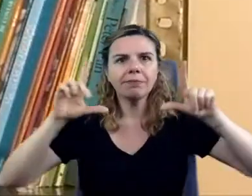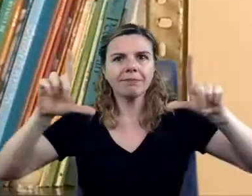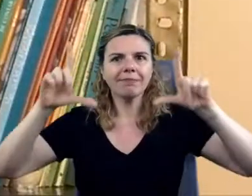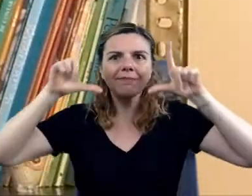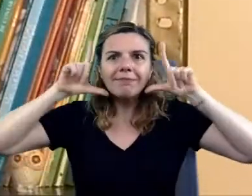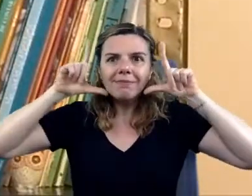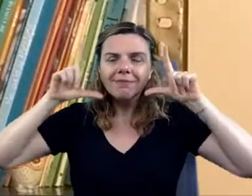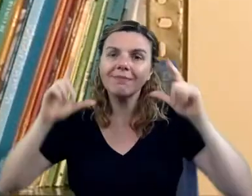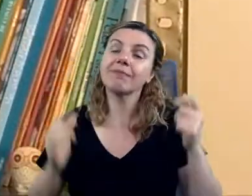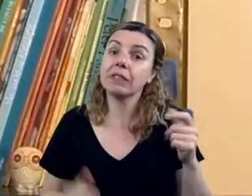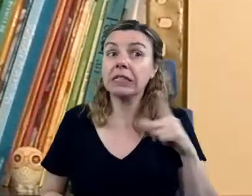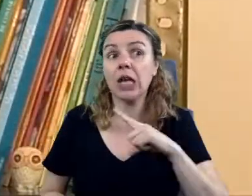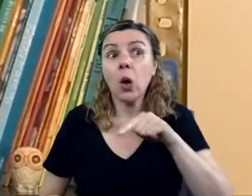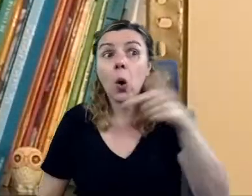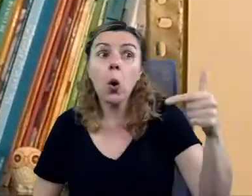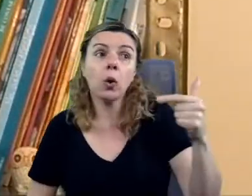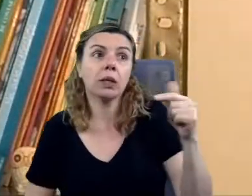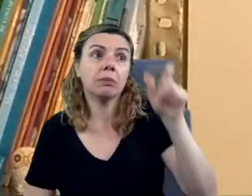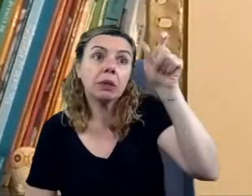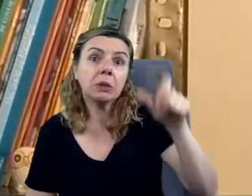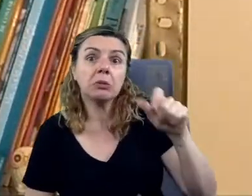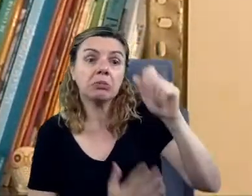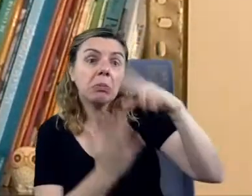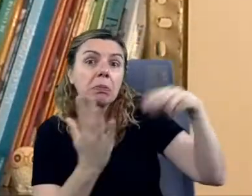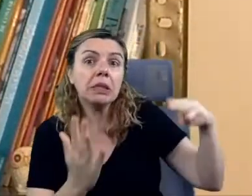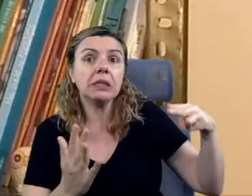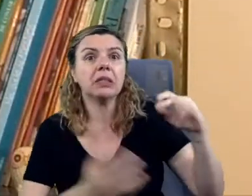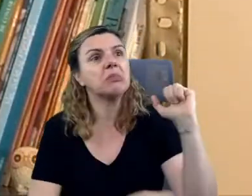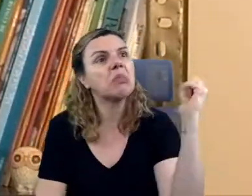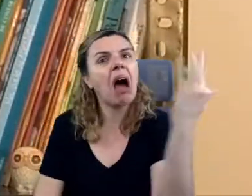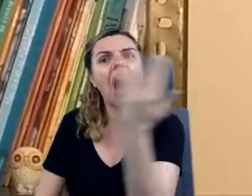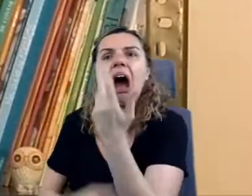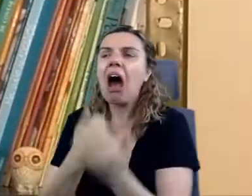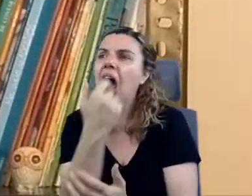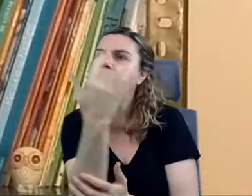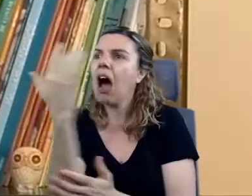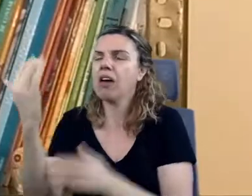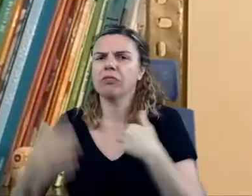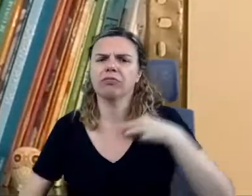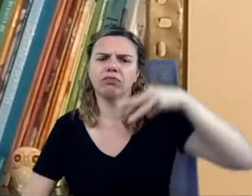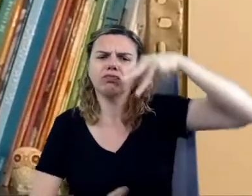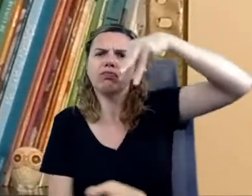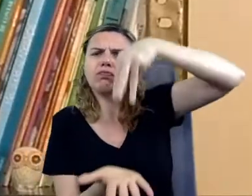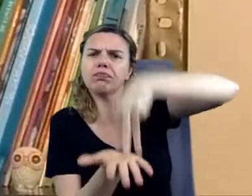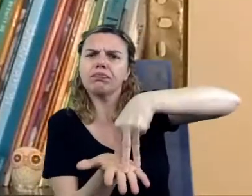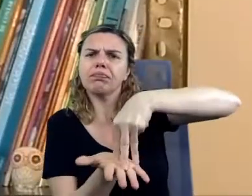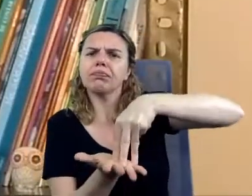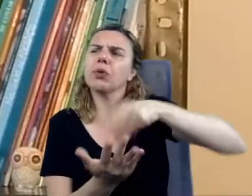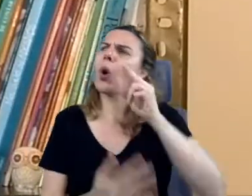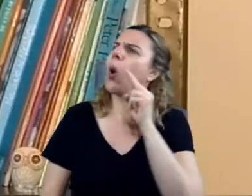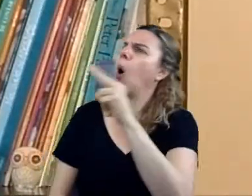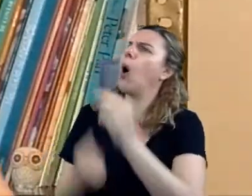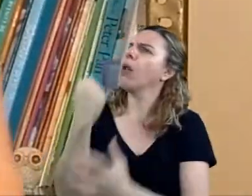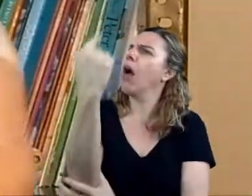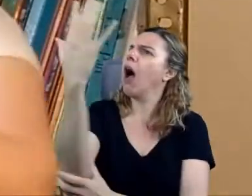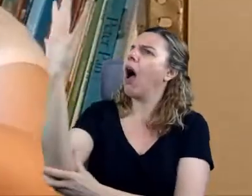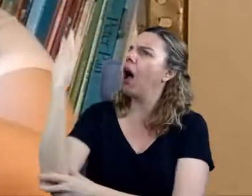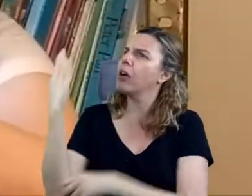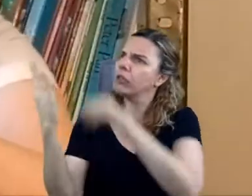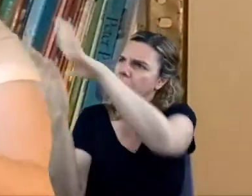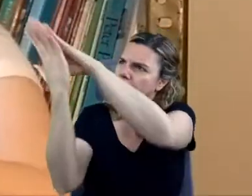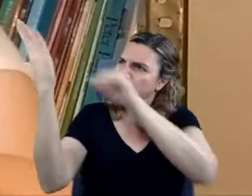quem posa para eles. Existem pintores de paisagens, que plantam seu cavalete em plena natureza